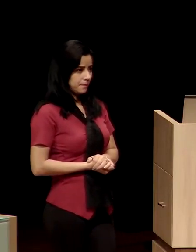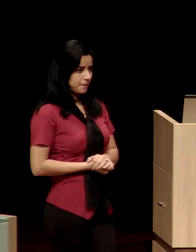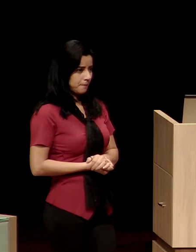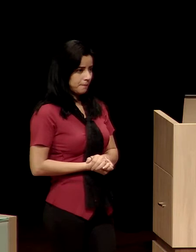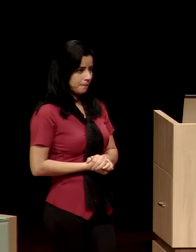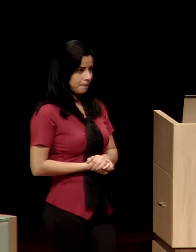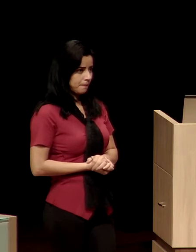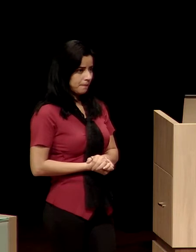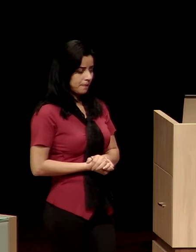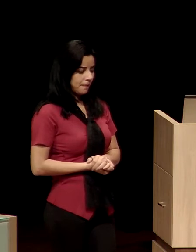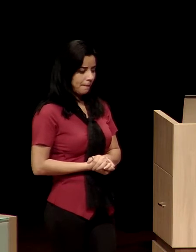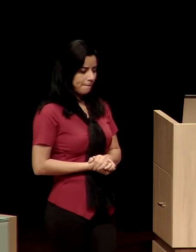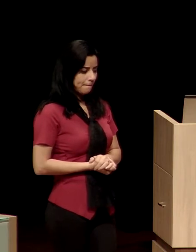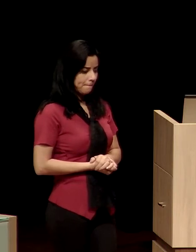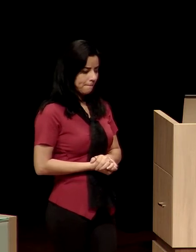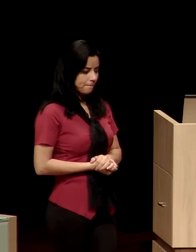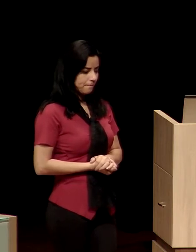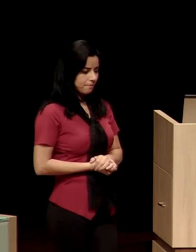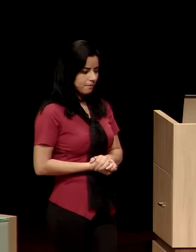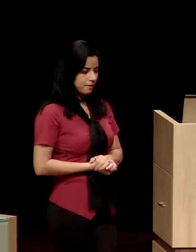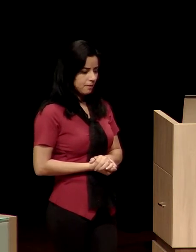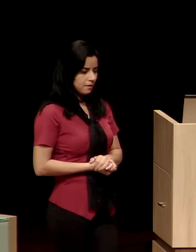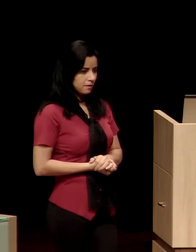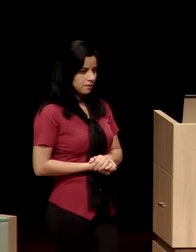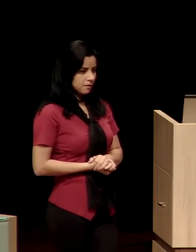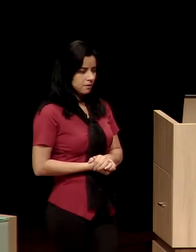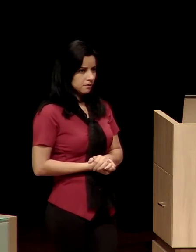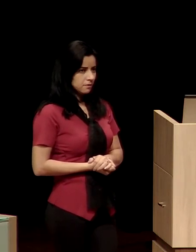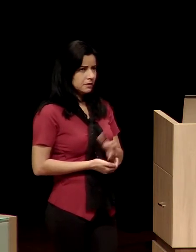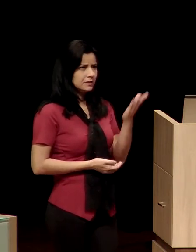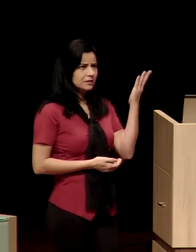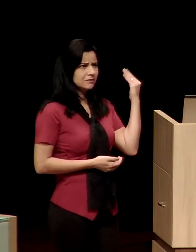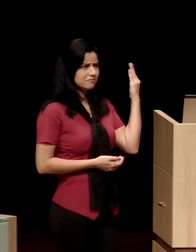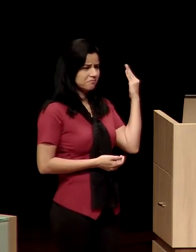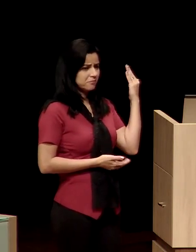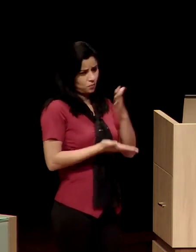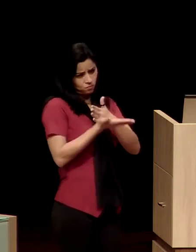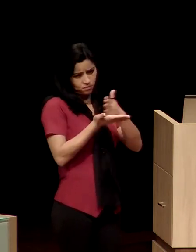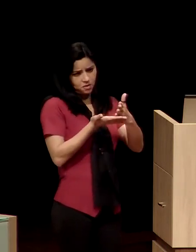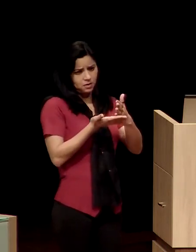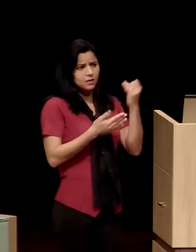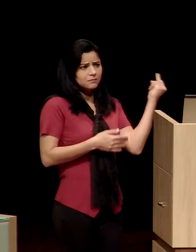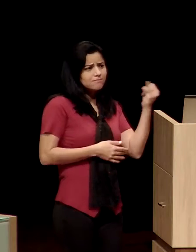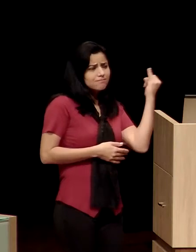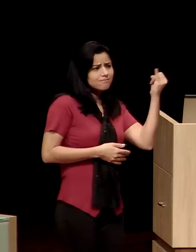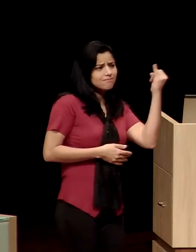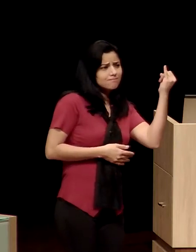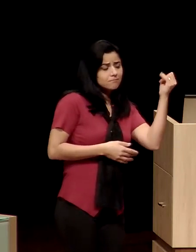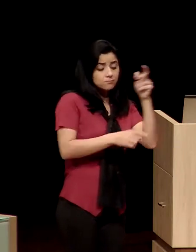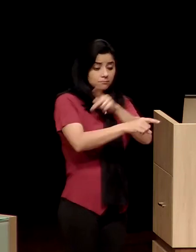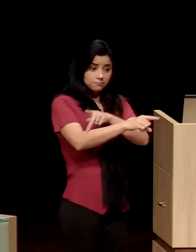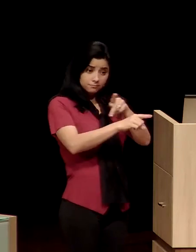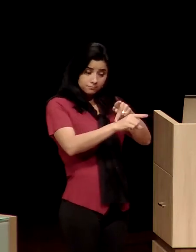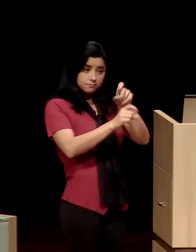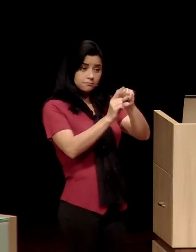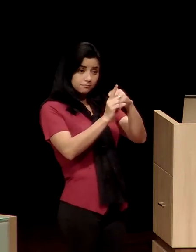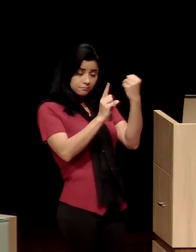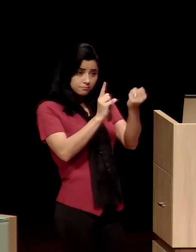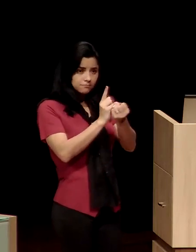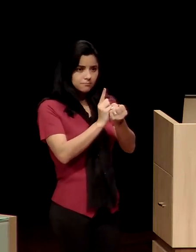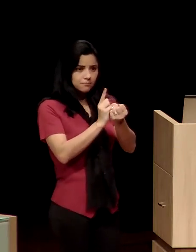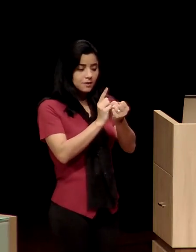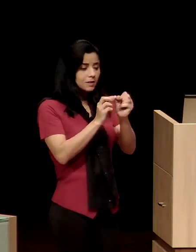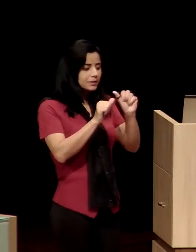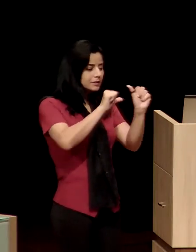orientation theoretically understandable. E desde o início era importante que a pedagogia social se